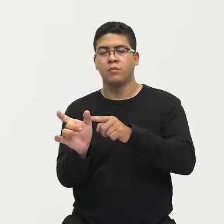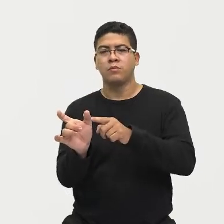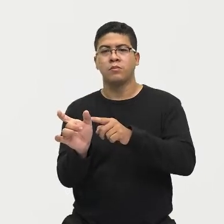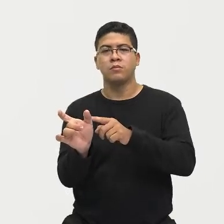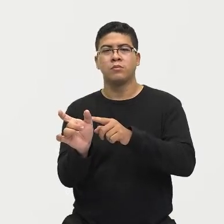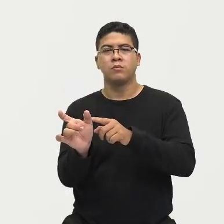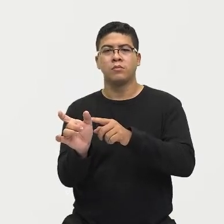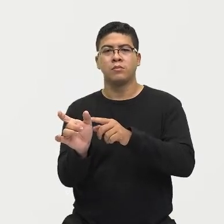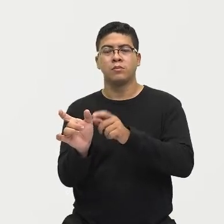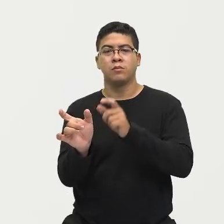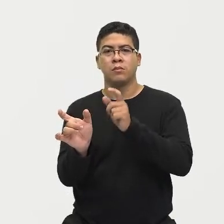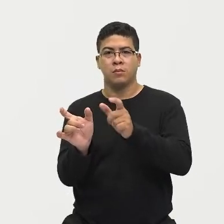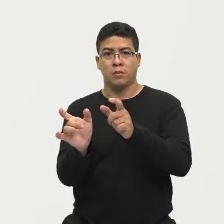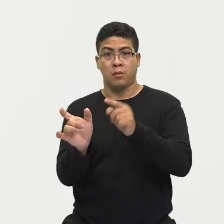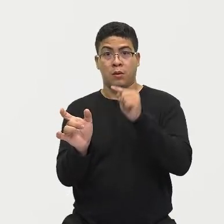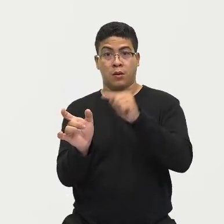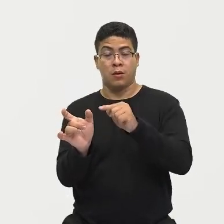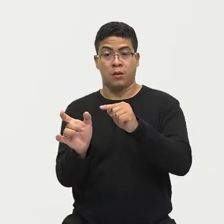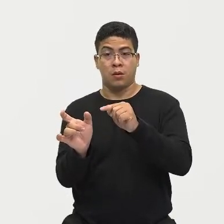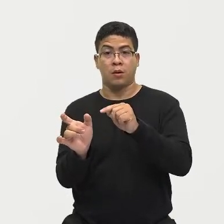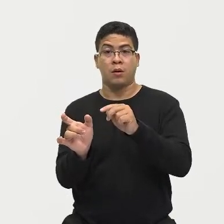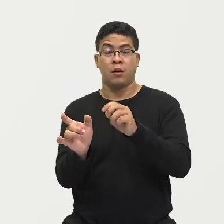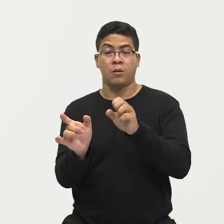ali uma qualidade